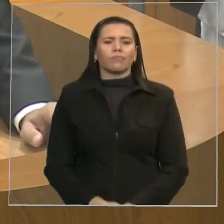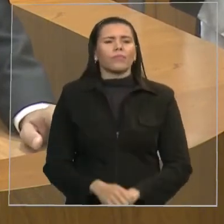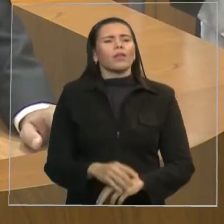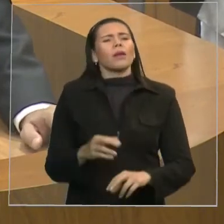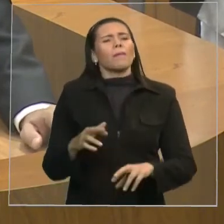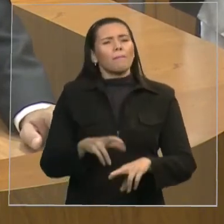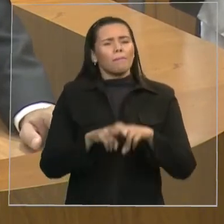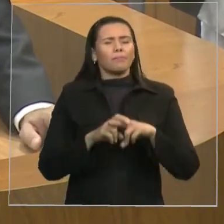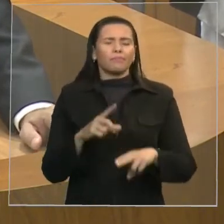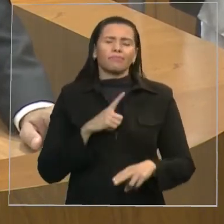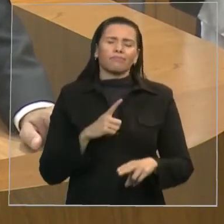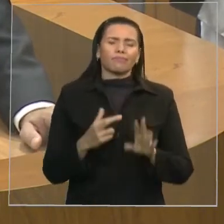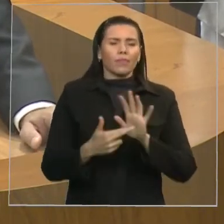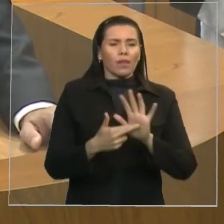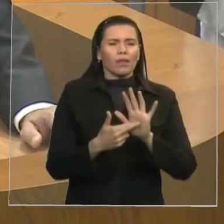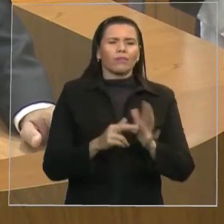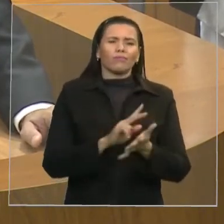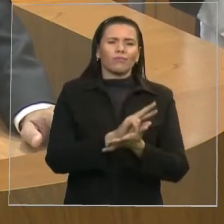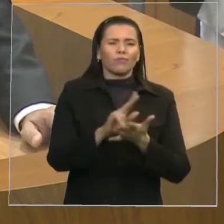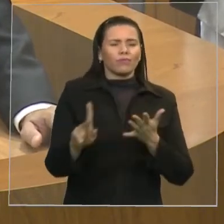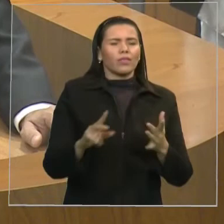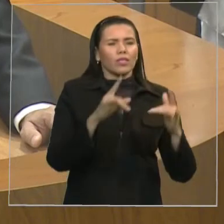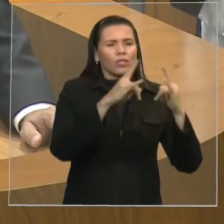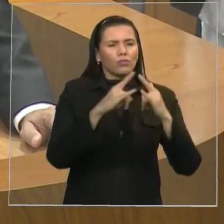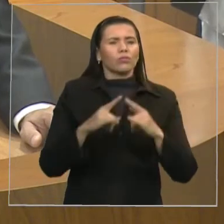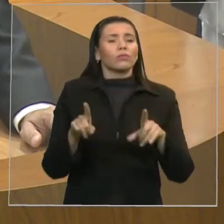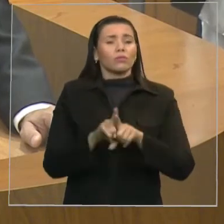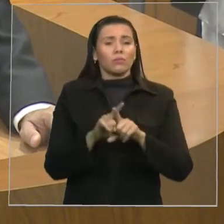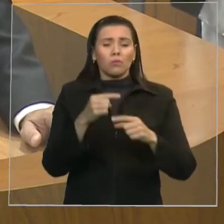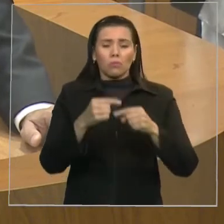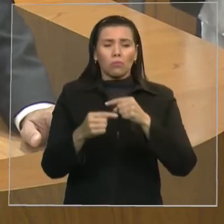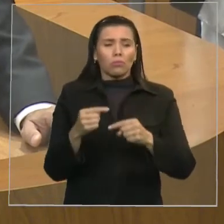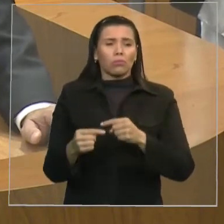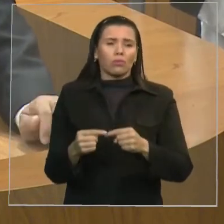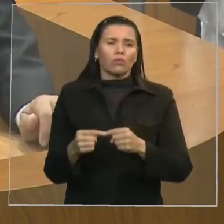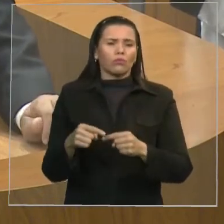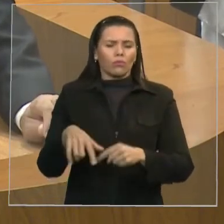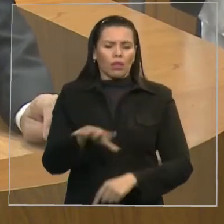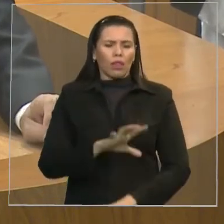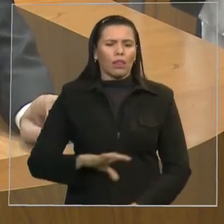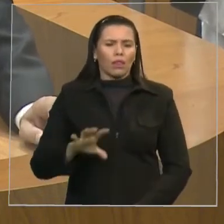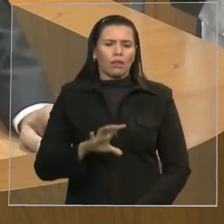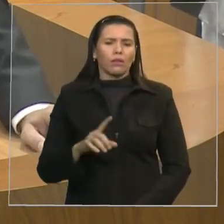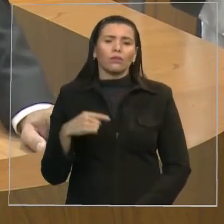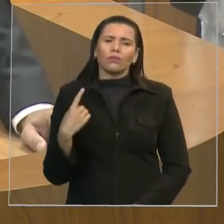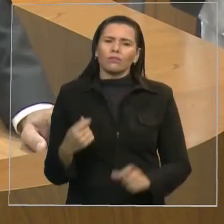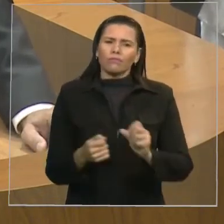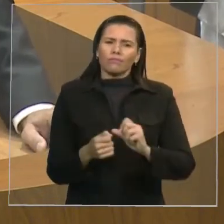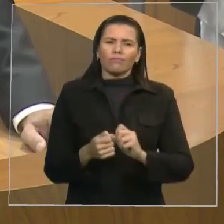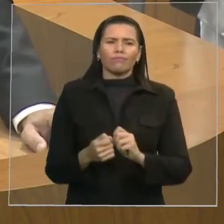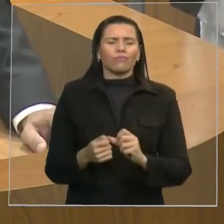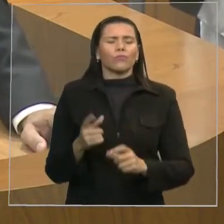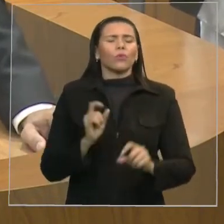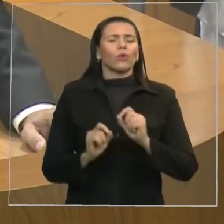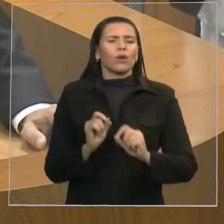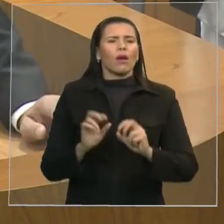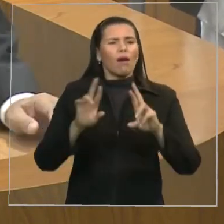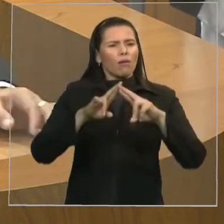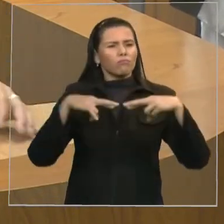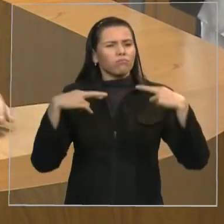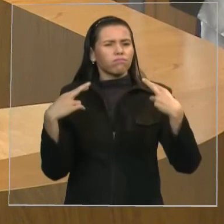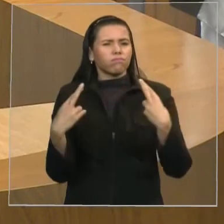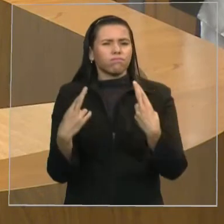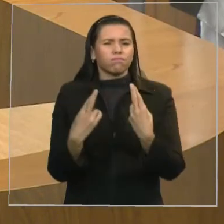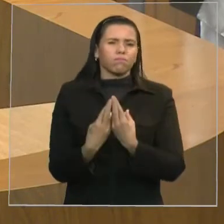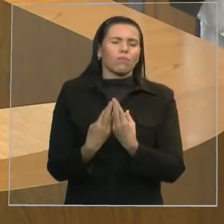várias entidades e os políticos locais da oposição, fizemos uma manhã em que fizemos